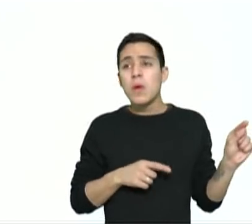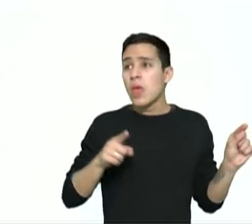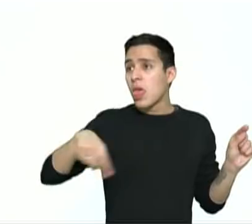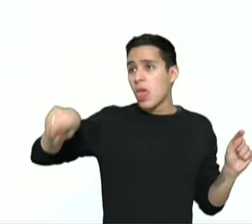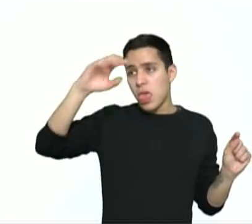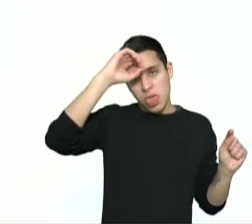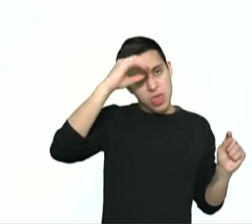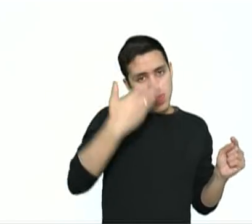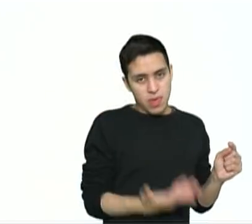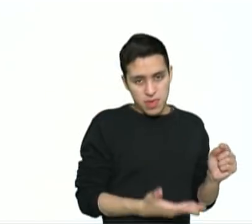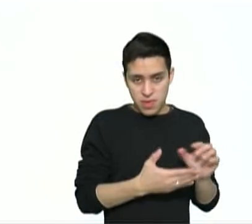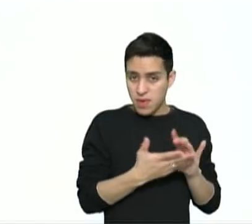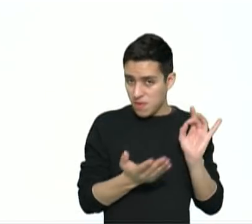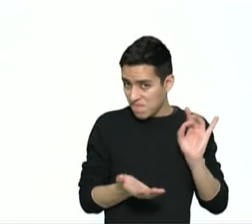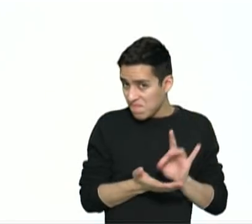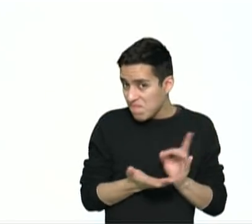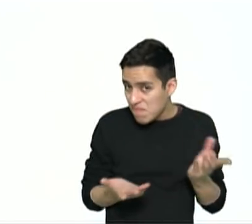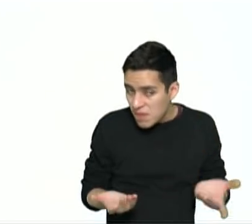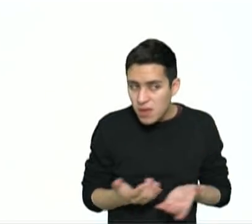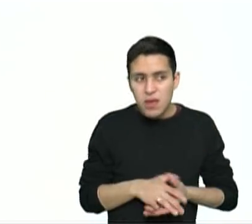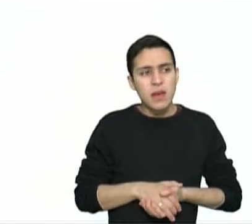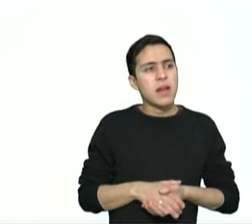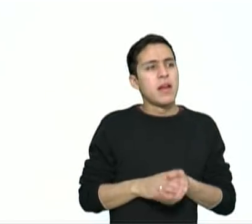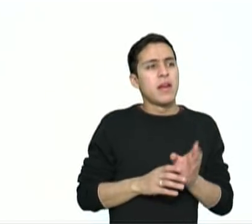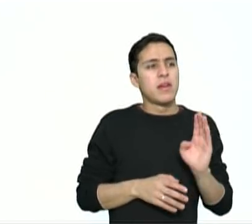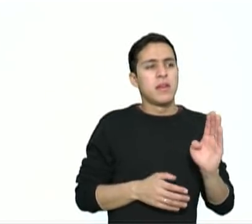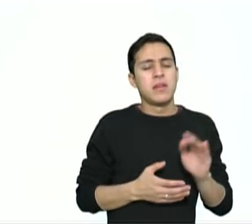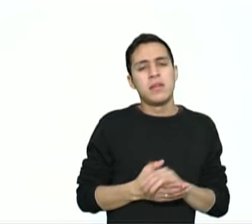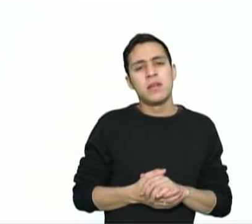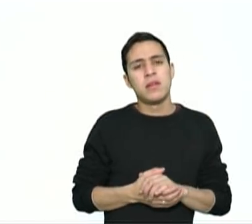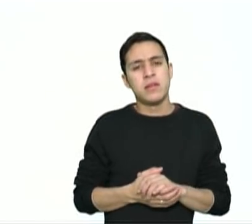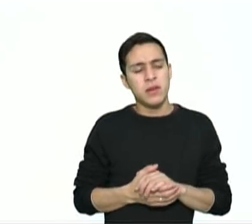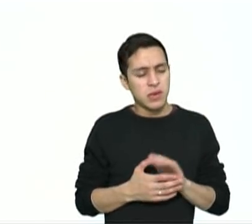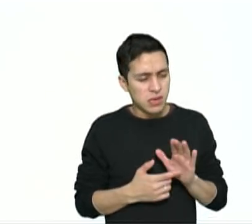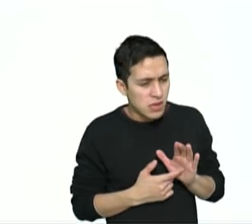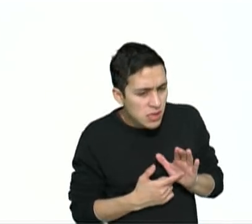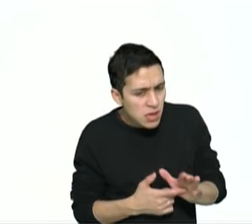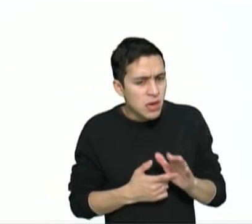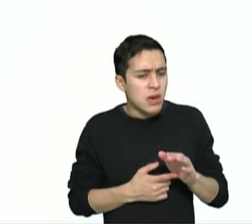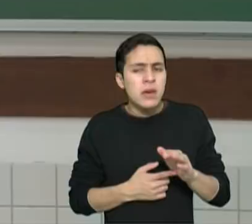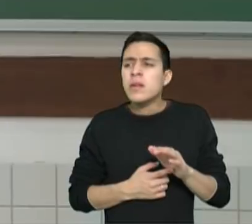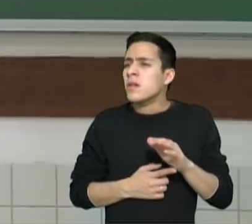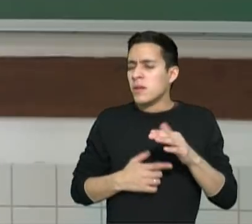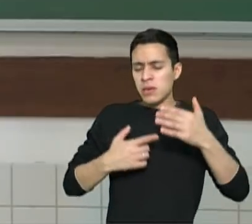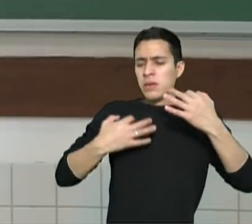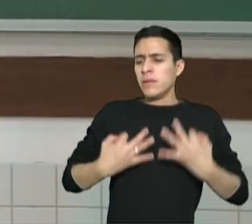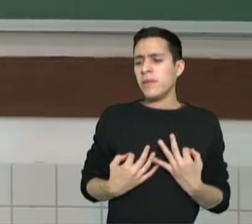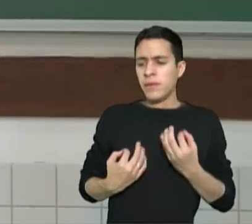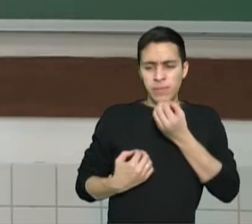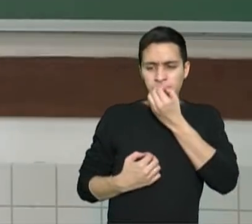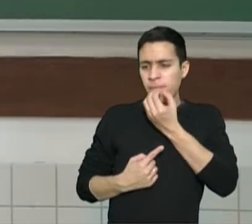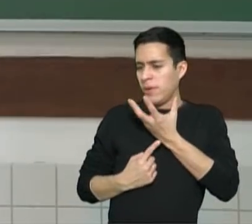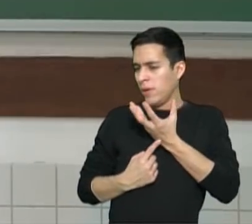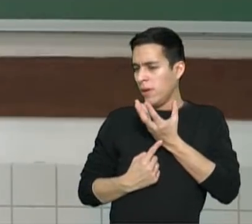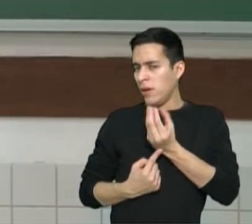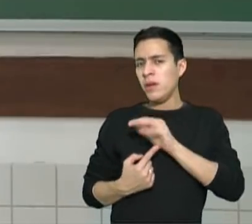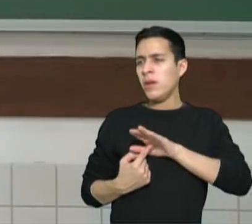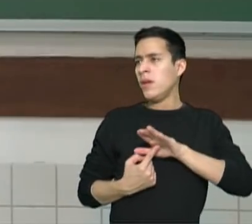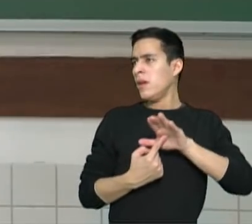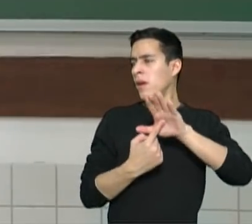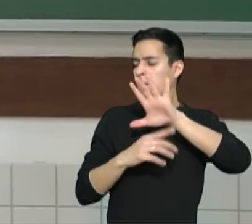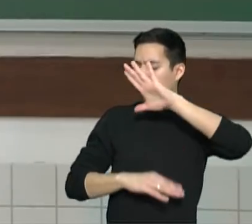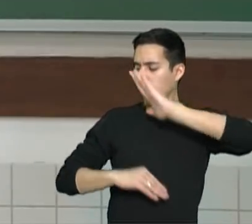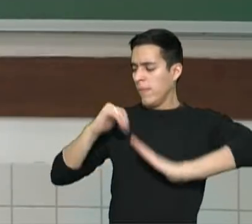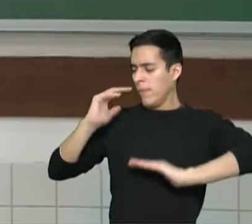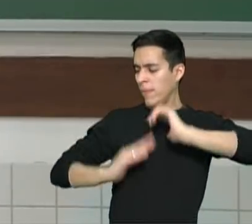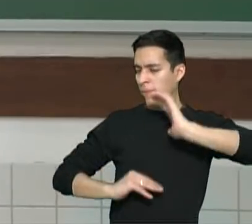por todos. Será que é essa? Letra B. Mostrar que eram bons artistas. E aí, mostrar que eles tinham talento. Será